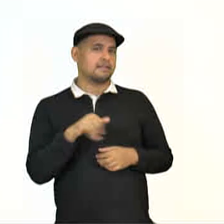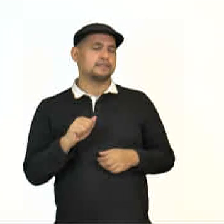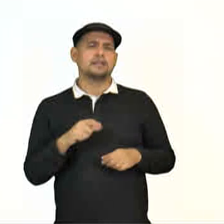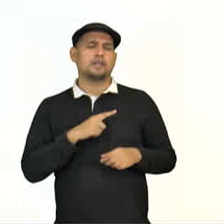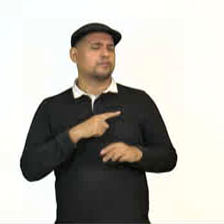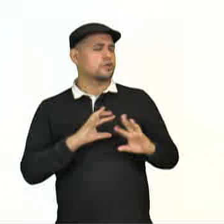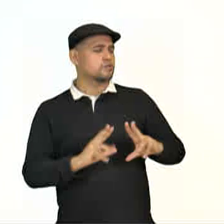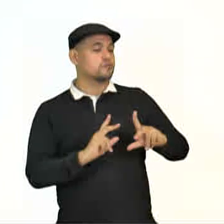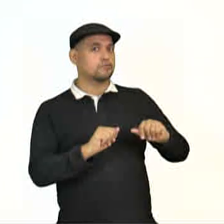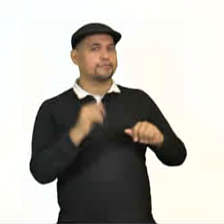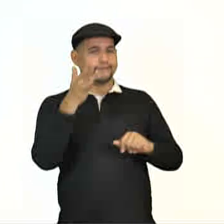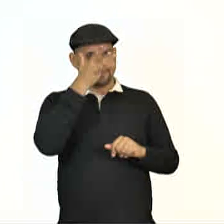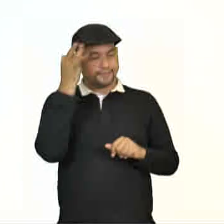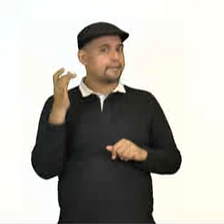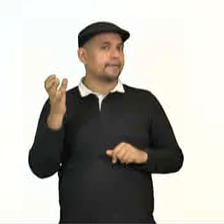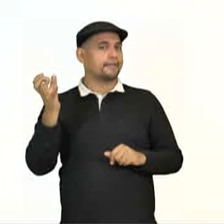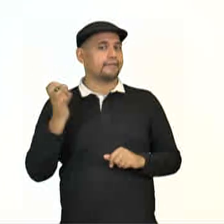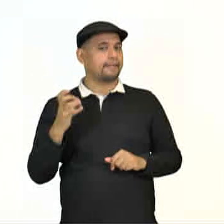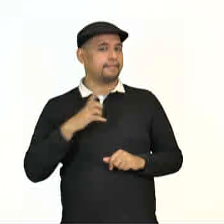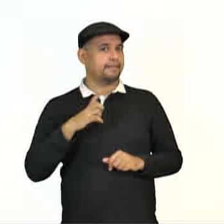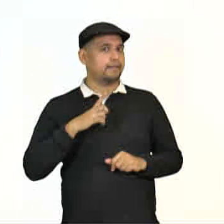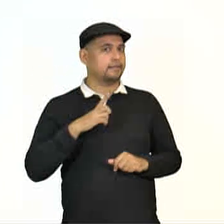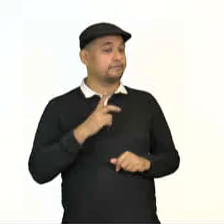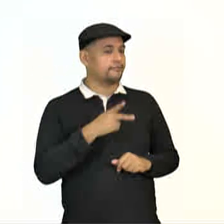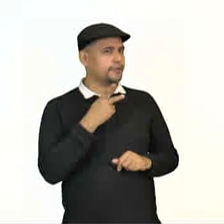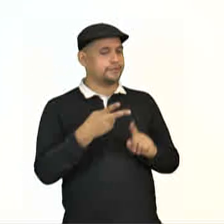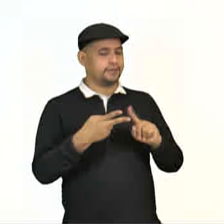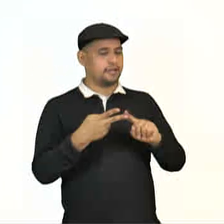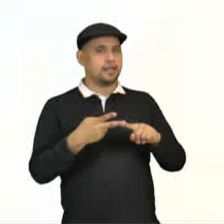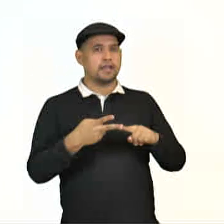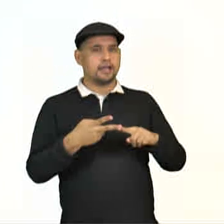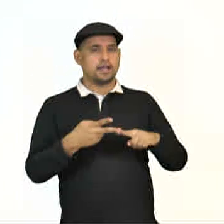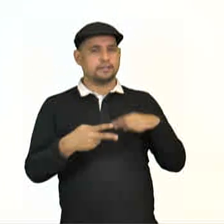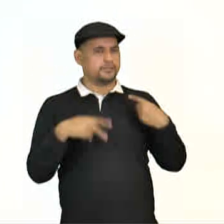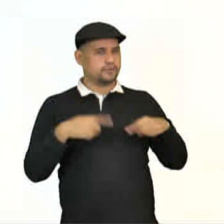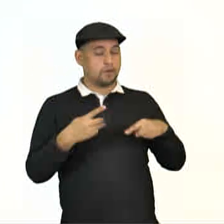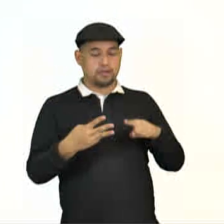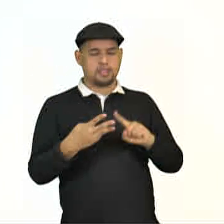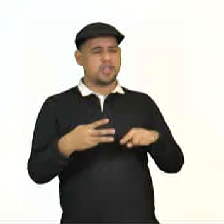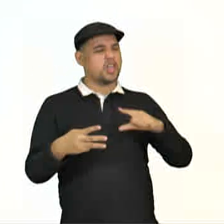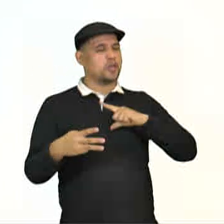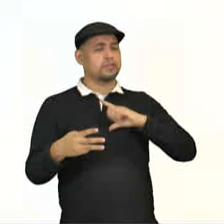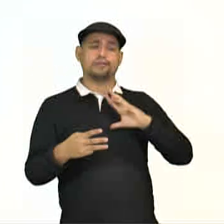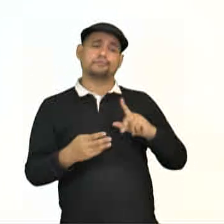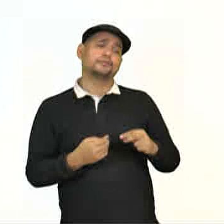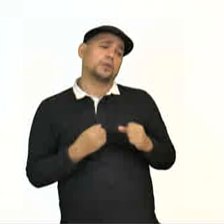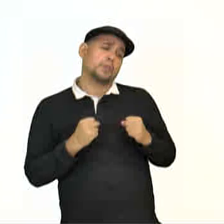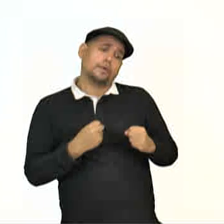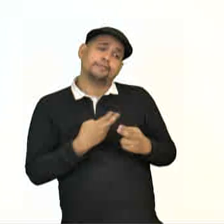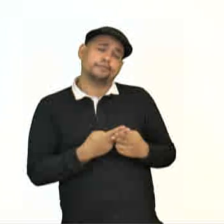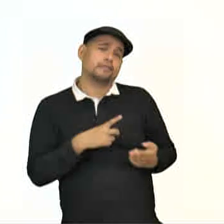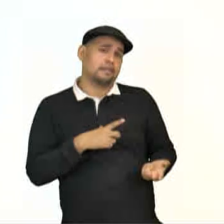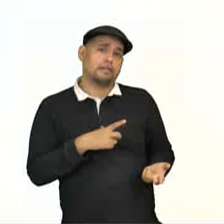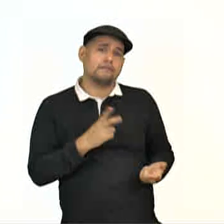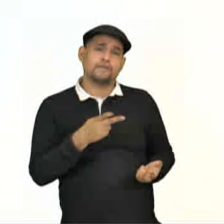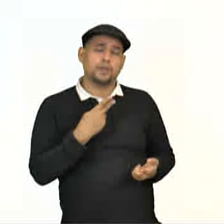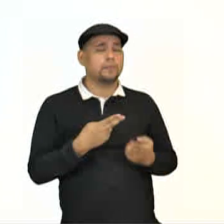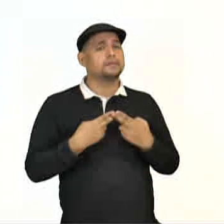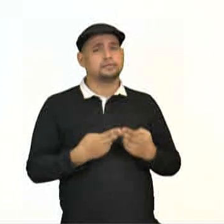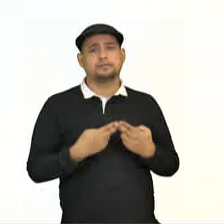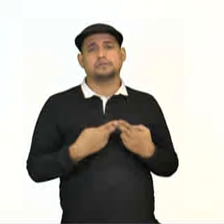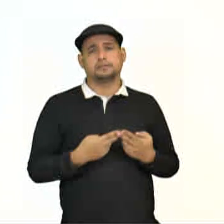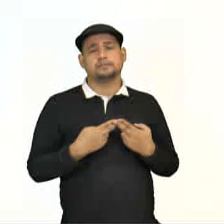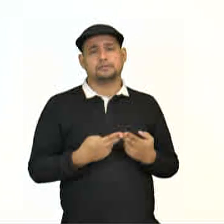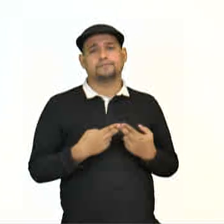tenho tudo o que os outros querem ter, falou Discórdia. Eu tenho tudo o que posso ter, confessou